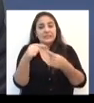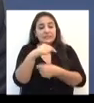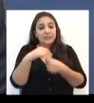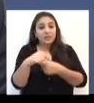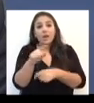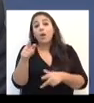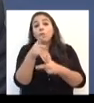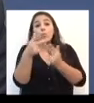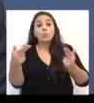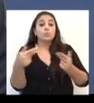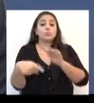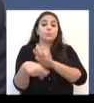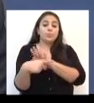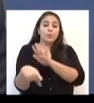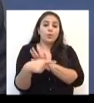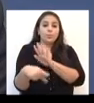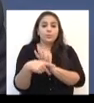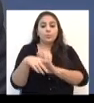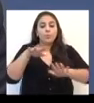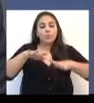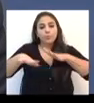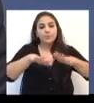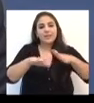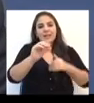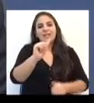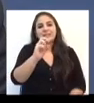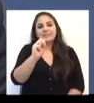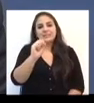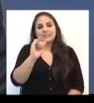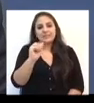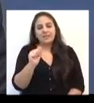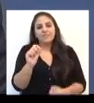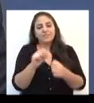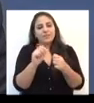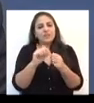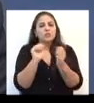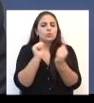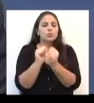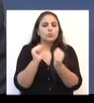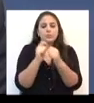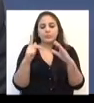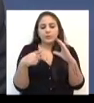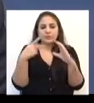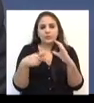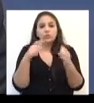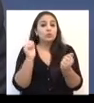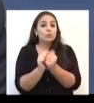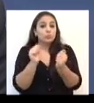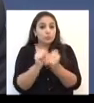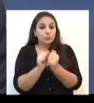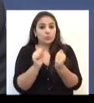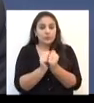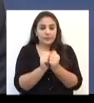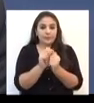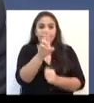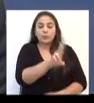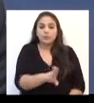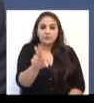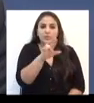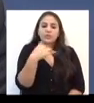alguns dos movimentos que a Acisa faz junto com a Câmara de Vereadores, junto com a Universidade. Então, nesse sentido,